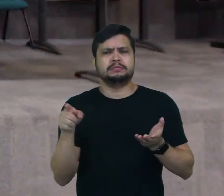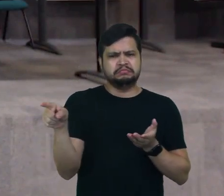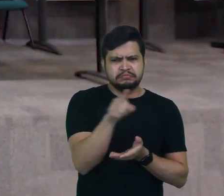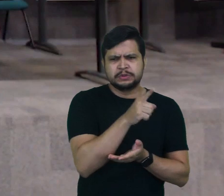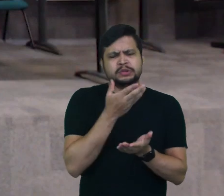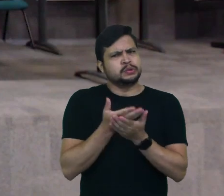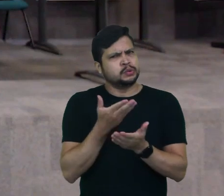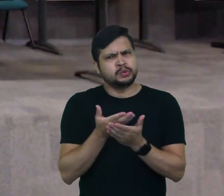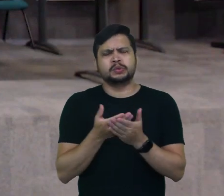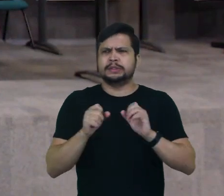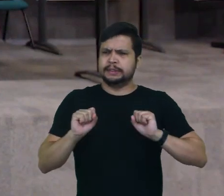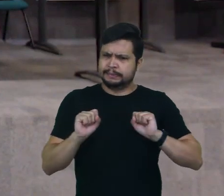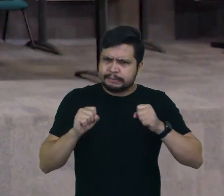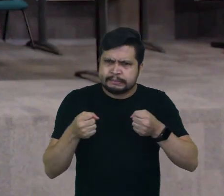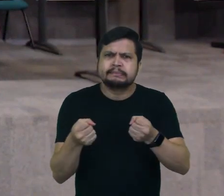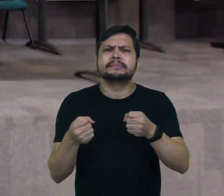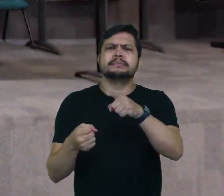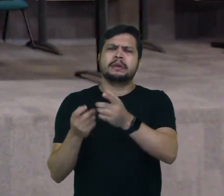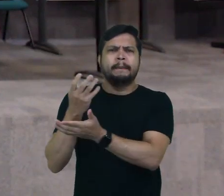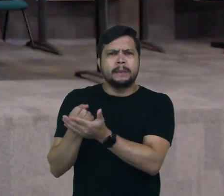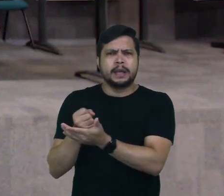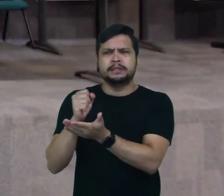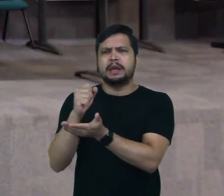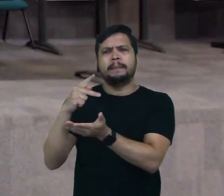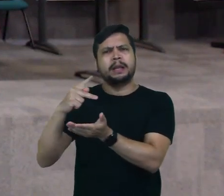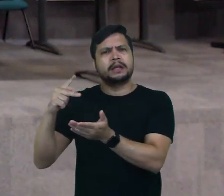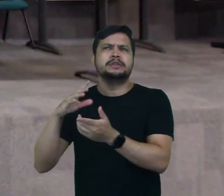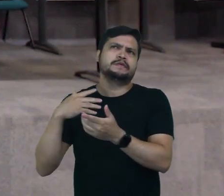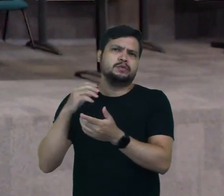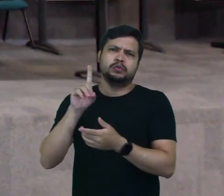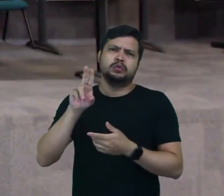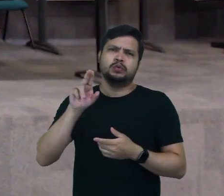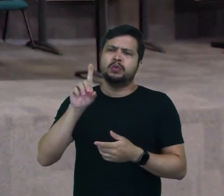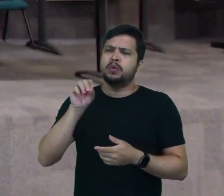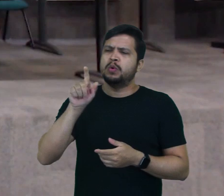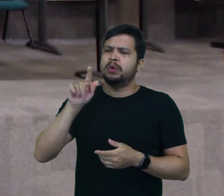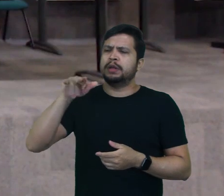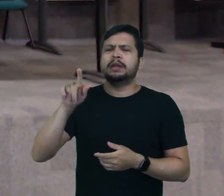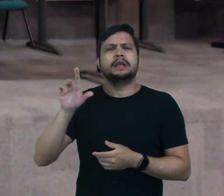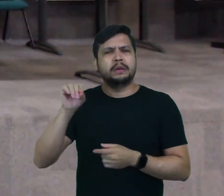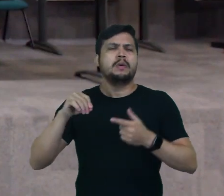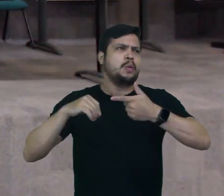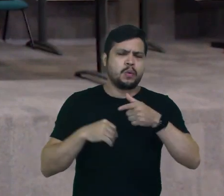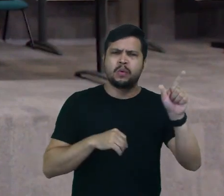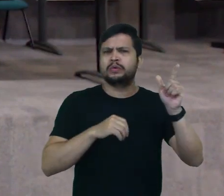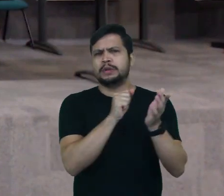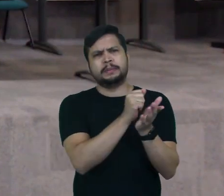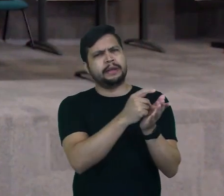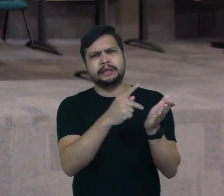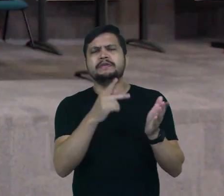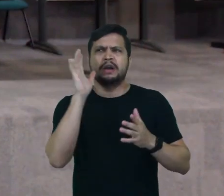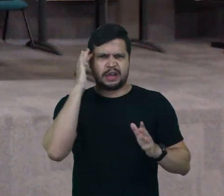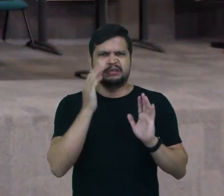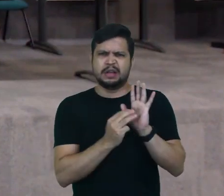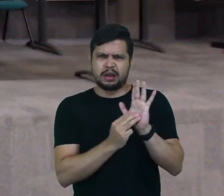estudem idiomas. Não tenham preguiça disso. Baixa o Duolingo, tem um monte de aplicativo aí. Acho que na